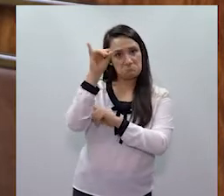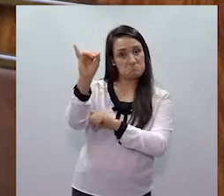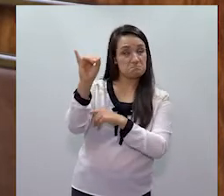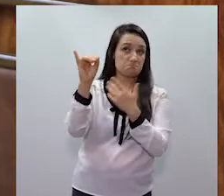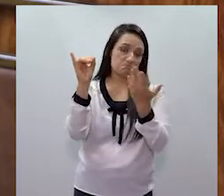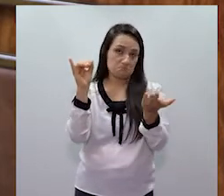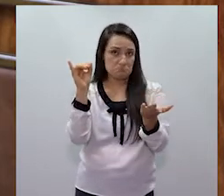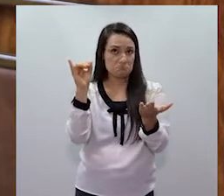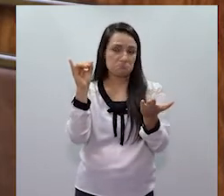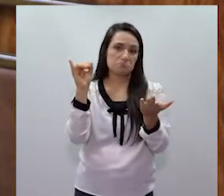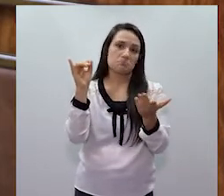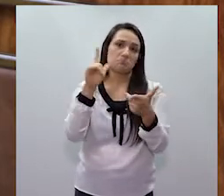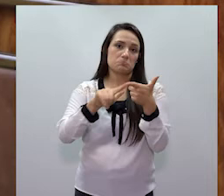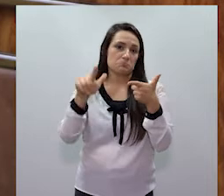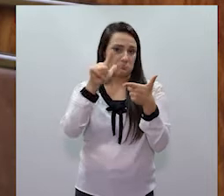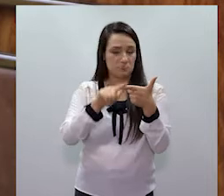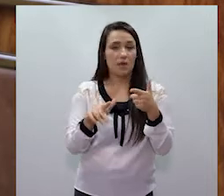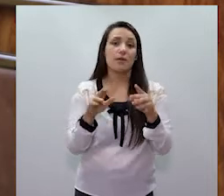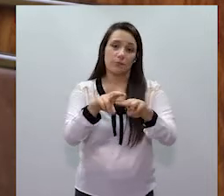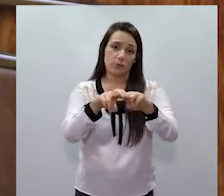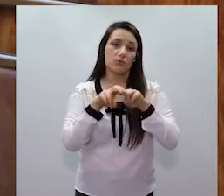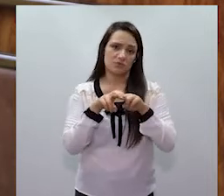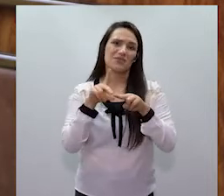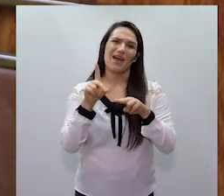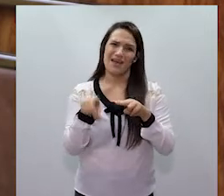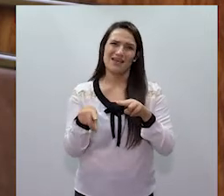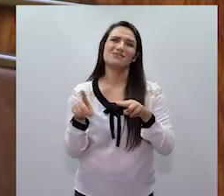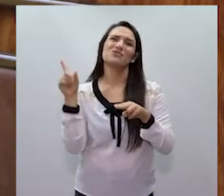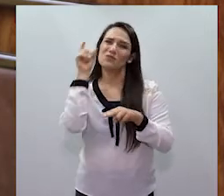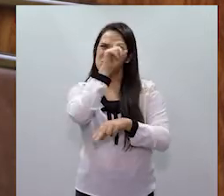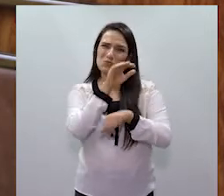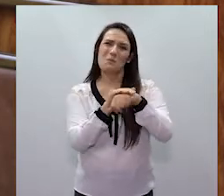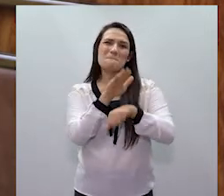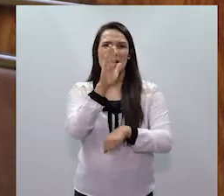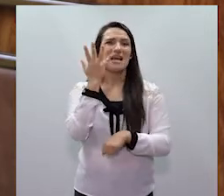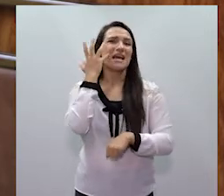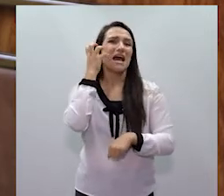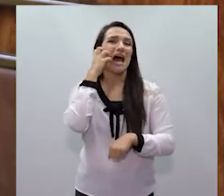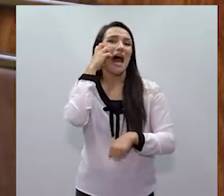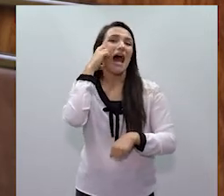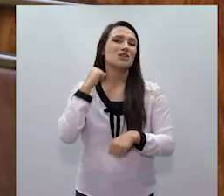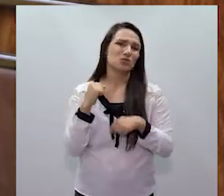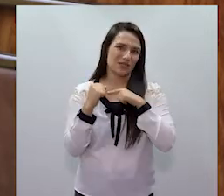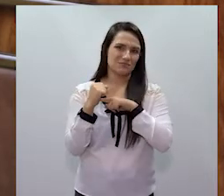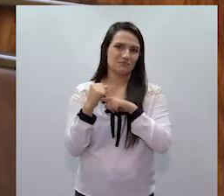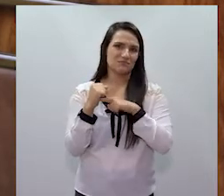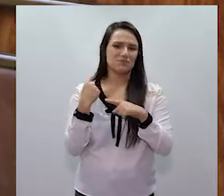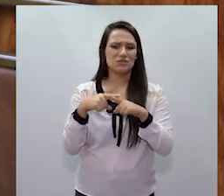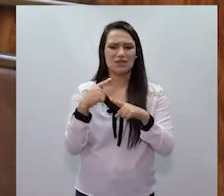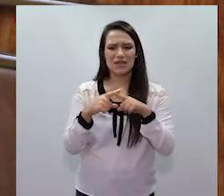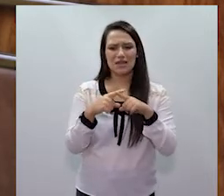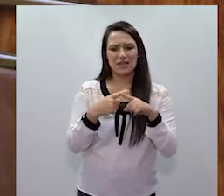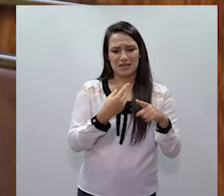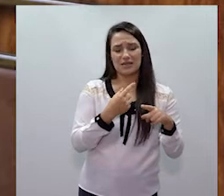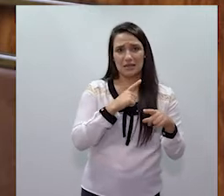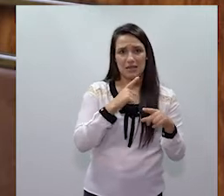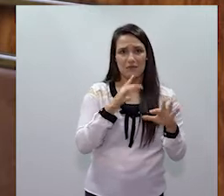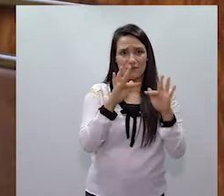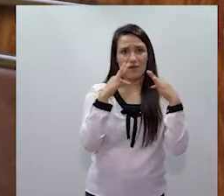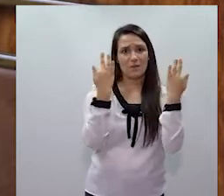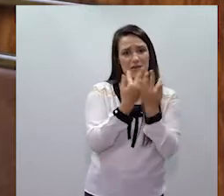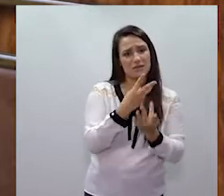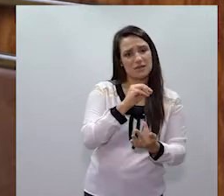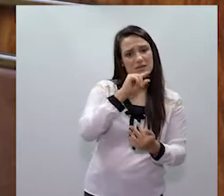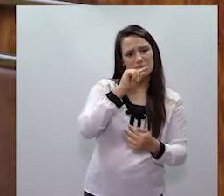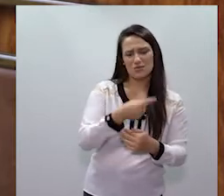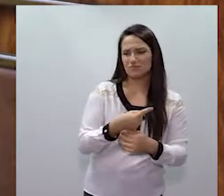ou mental. E isso também é um impeditivo para a adoção, porque essas 30 mil famílias de que